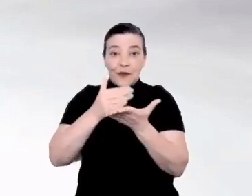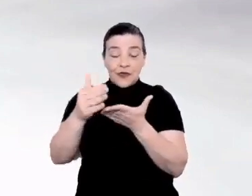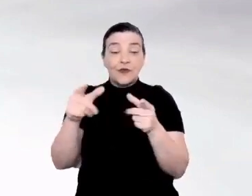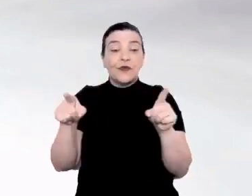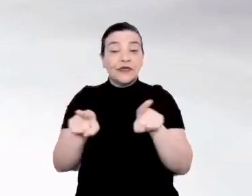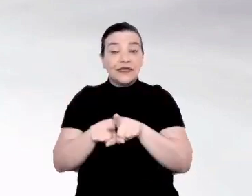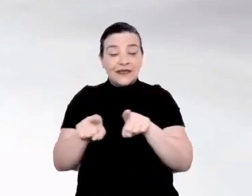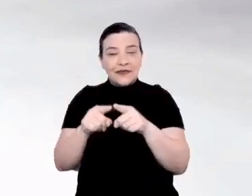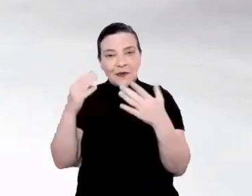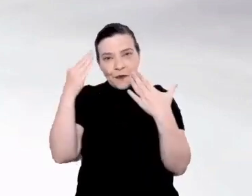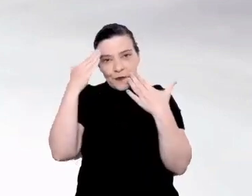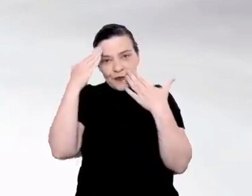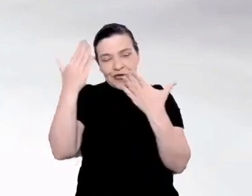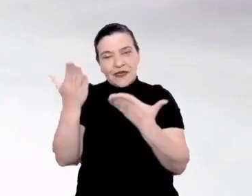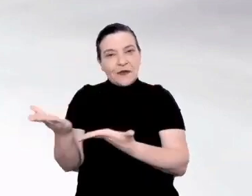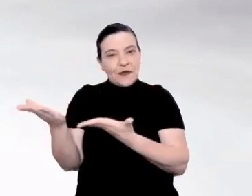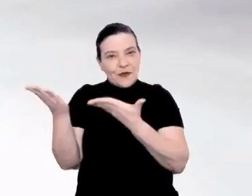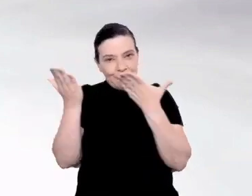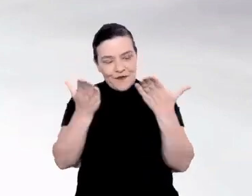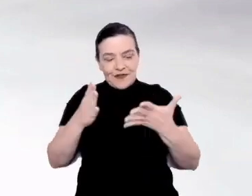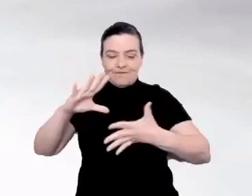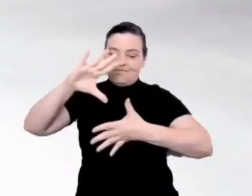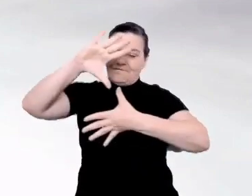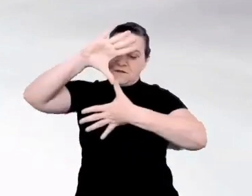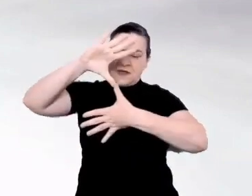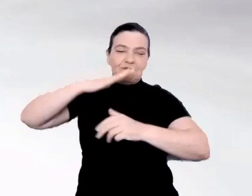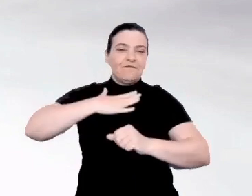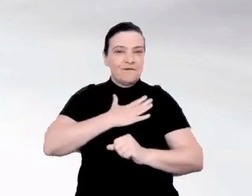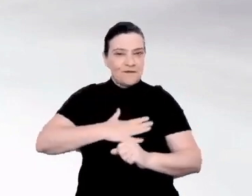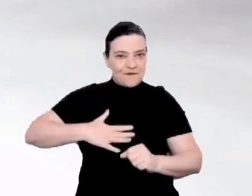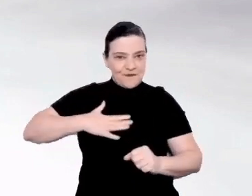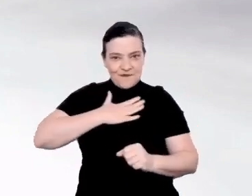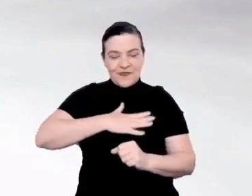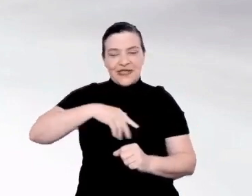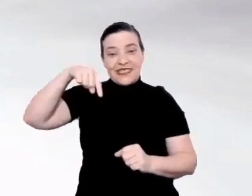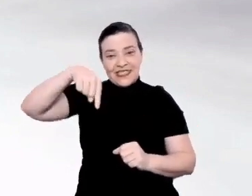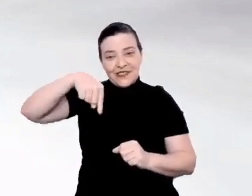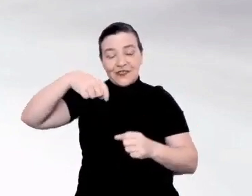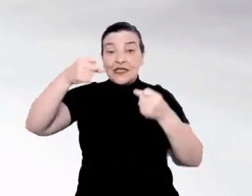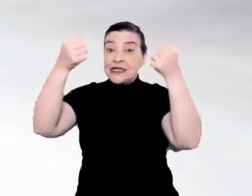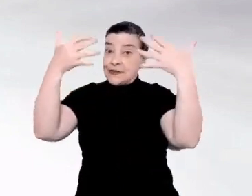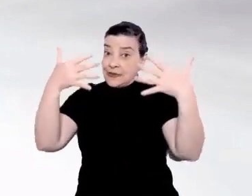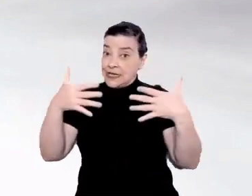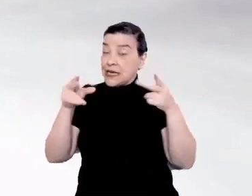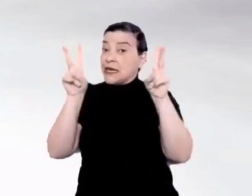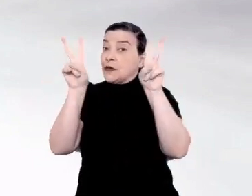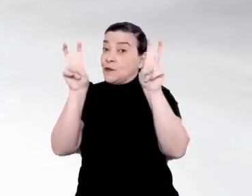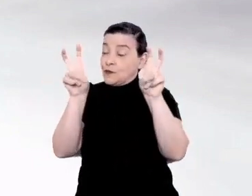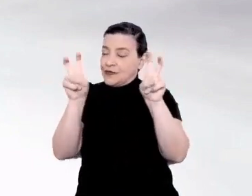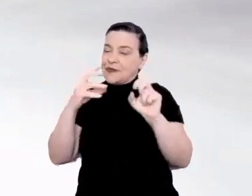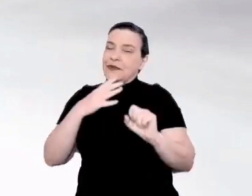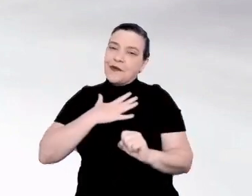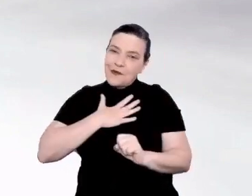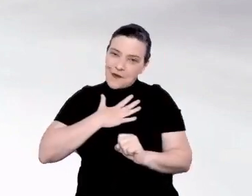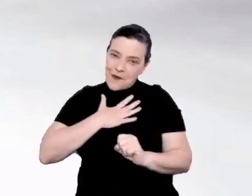pelo convite para o Américas. É um prazer estar aqui para falar sobre um tema que particularmente eu gosto bastante, né, que é medicina